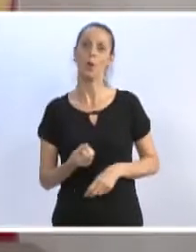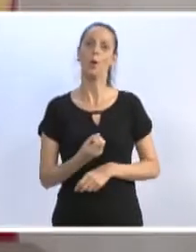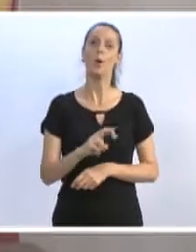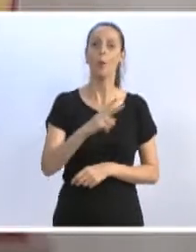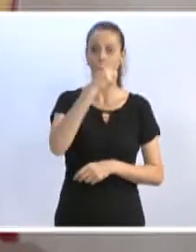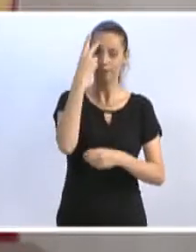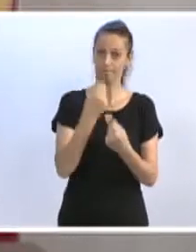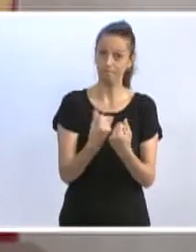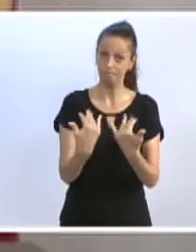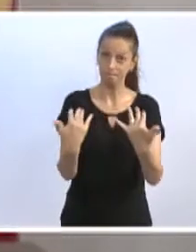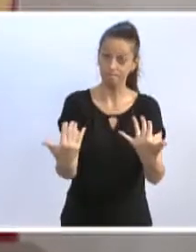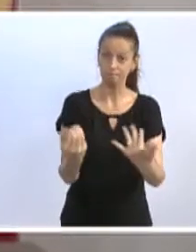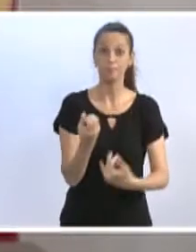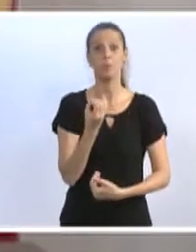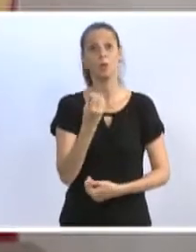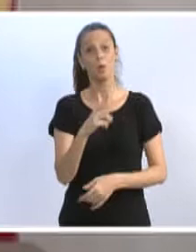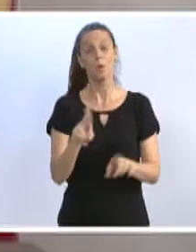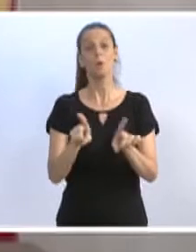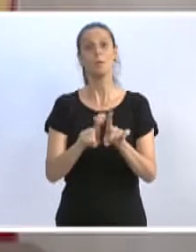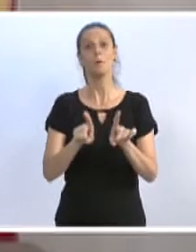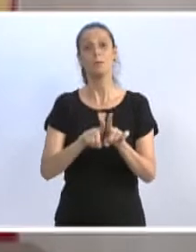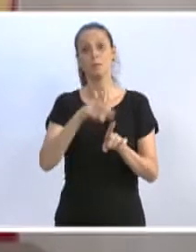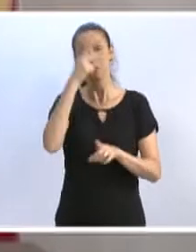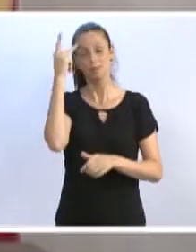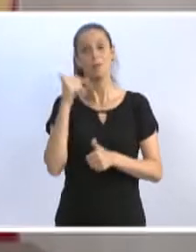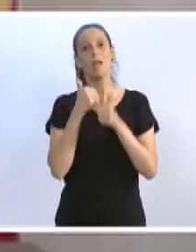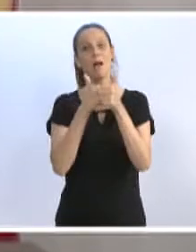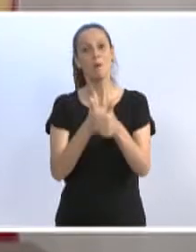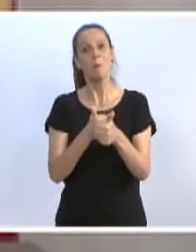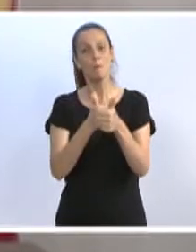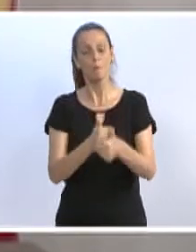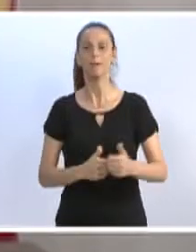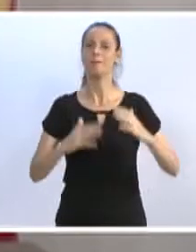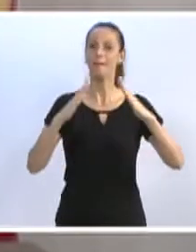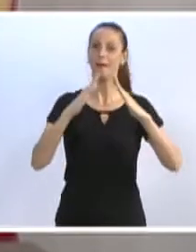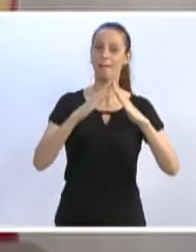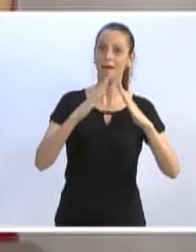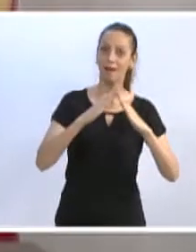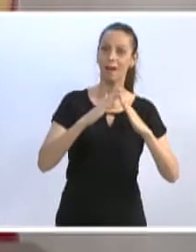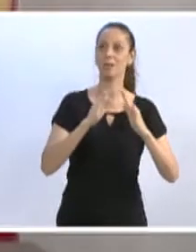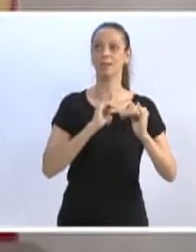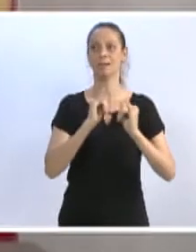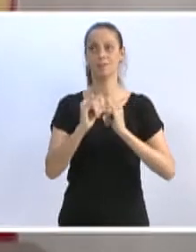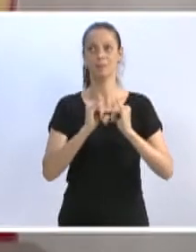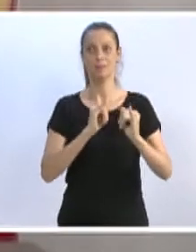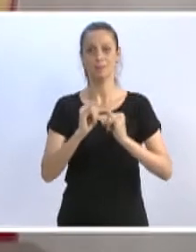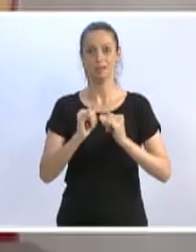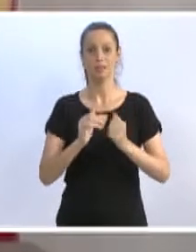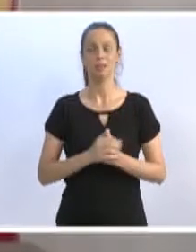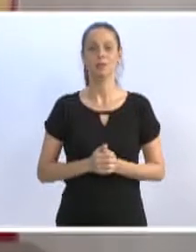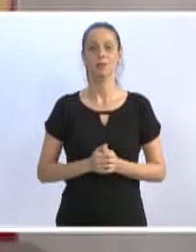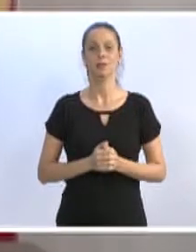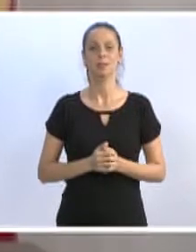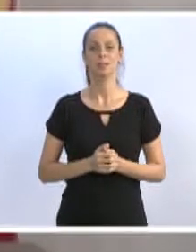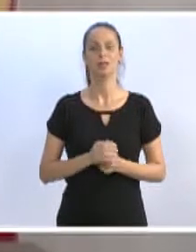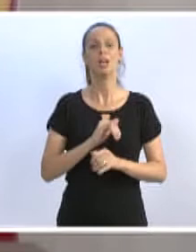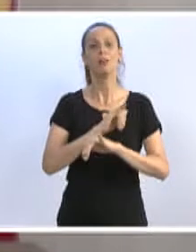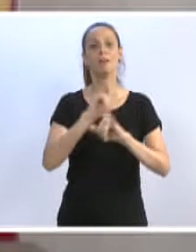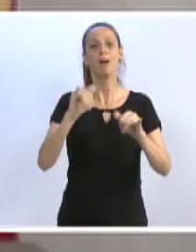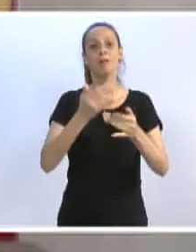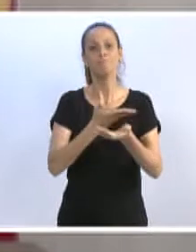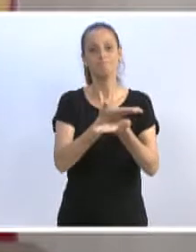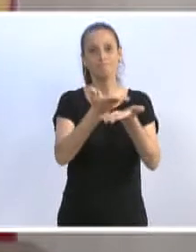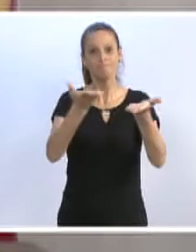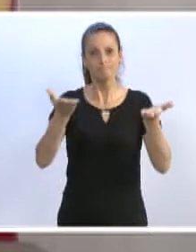quem sabe aqueles que me acompanham em casa, na internet, eu digo a vocês